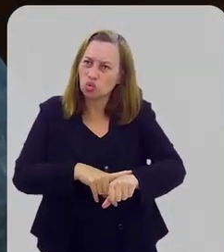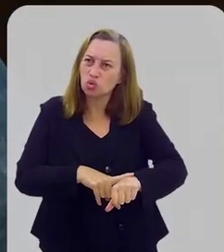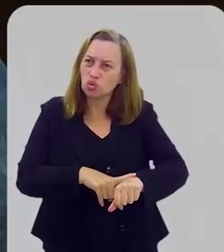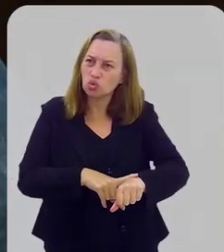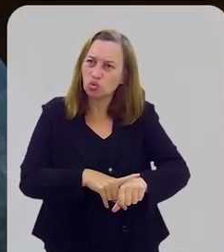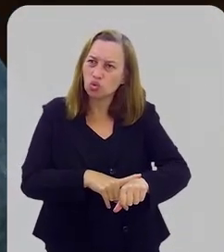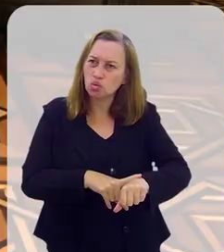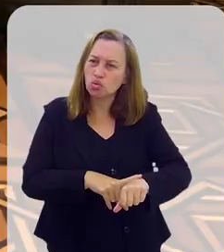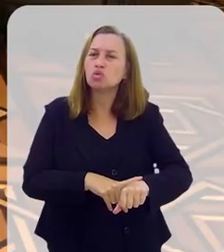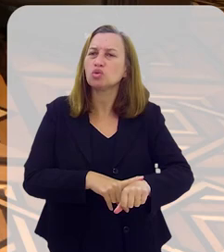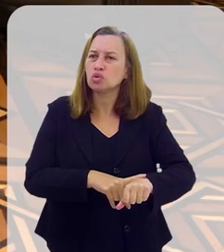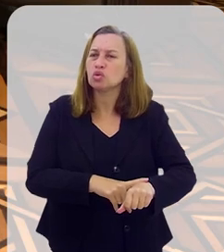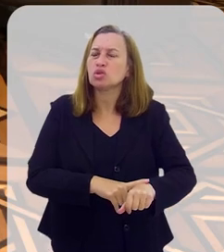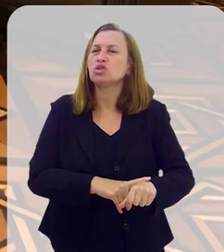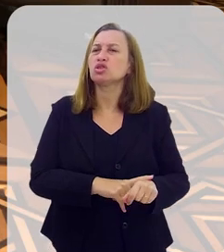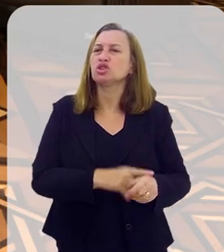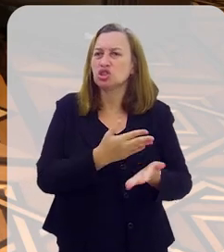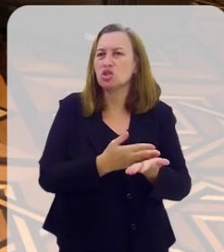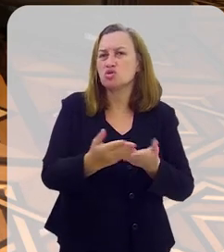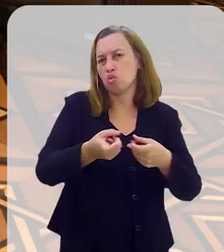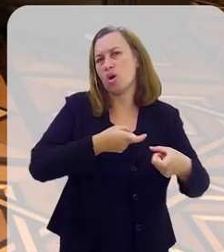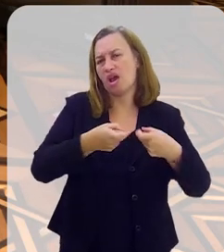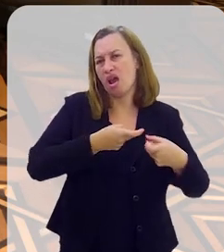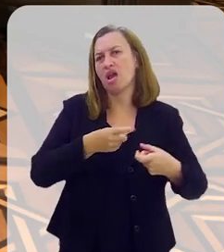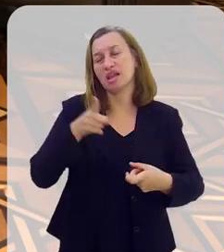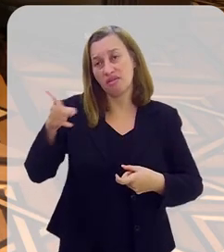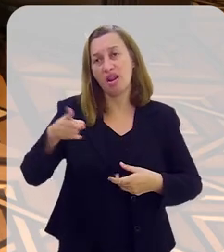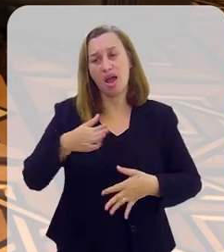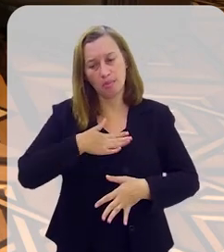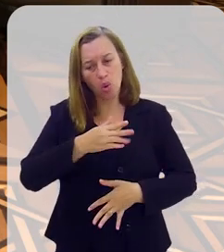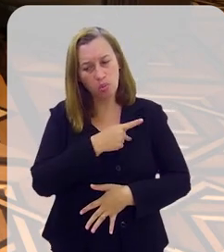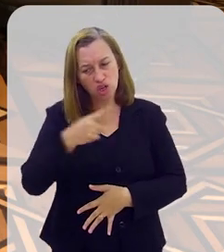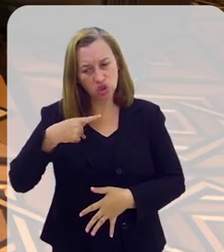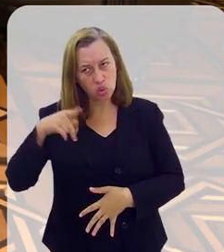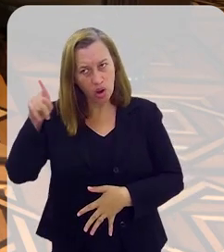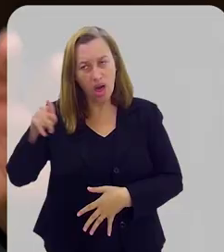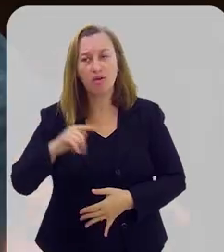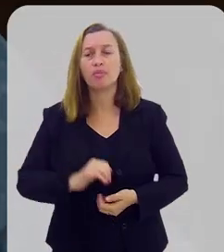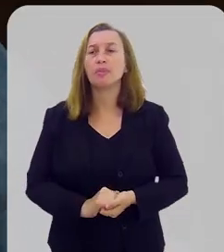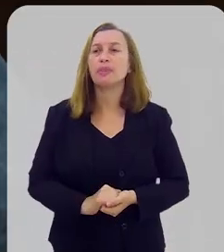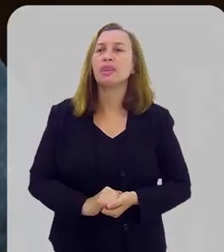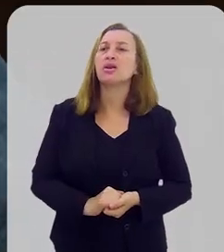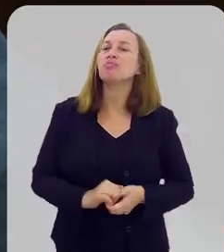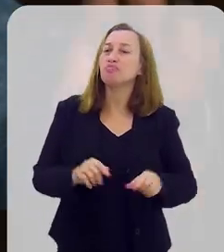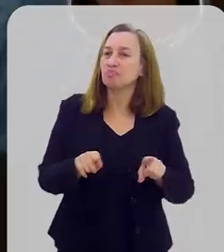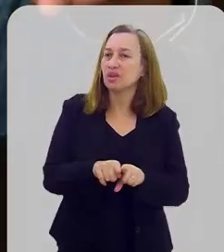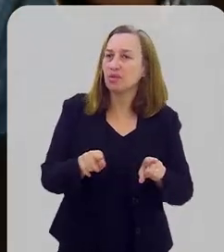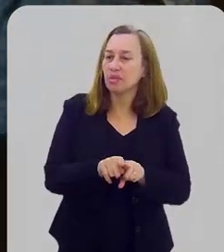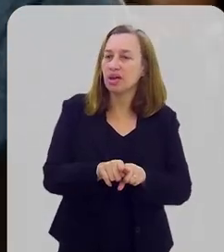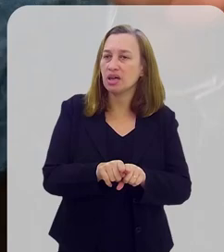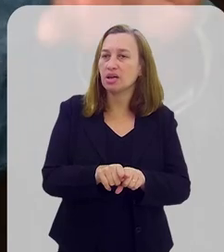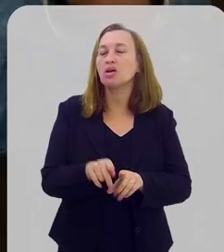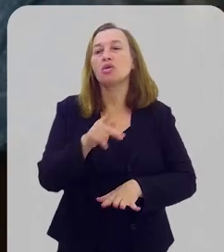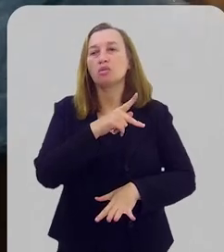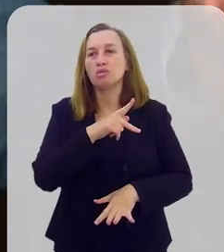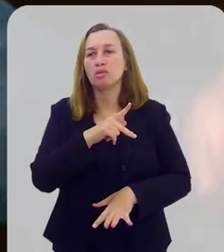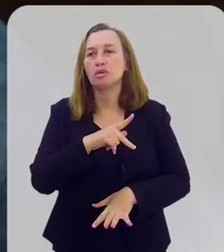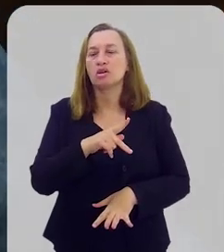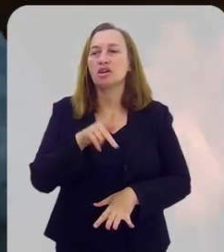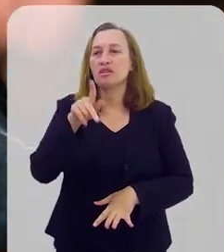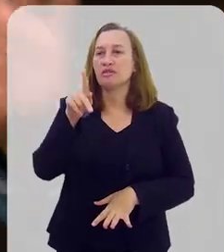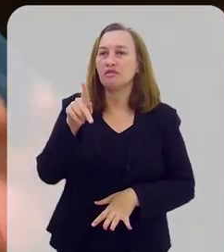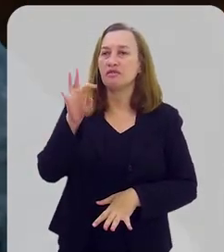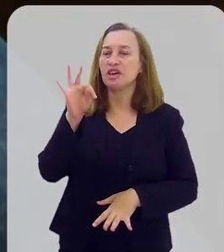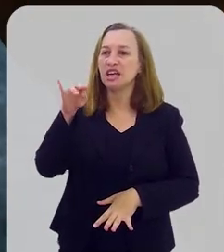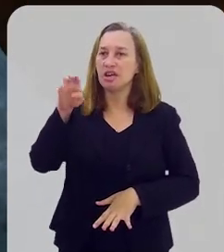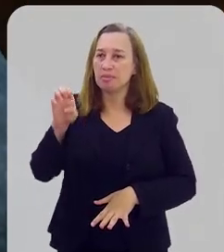repatriados eles estavam lá em sael estavam lá tanto Pastor Renan quanto pastor Aninha são meus pastores locais quanto os pastores presidentes que são Felipe